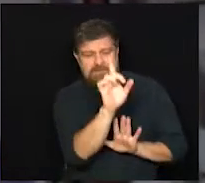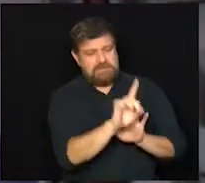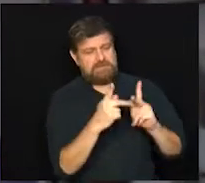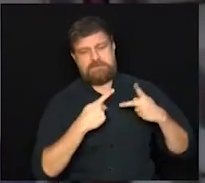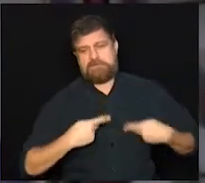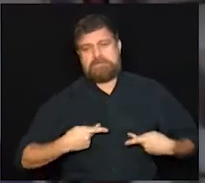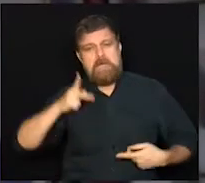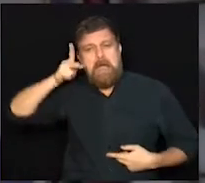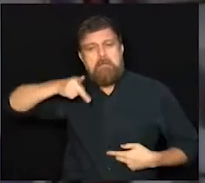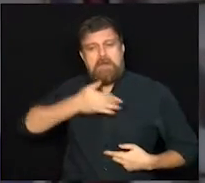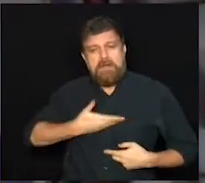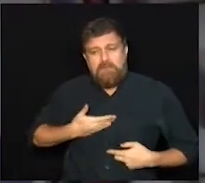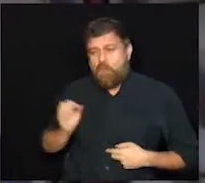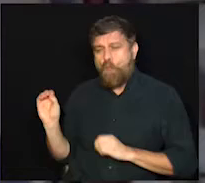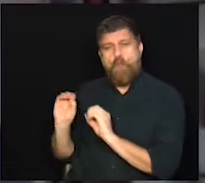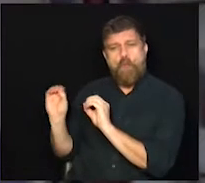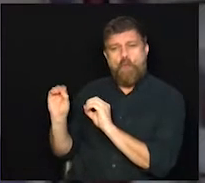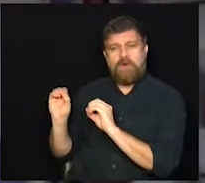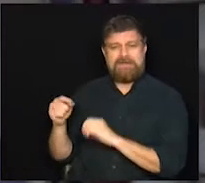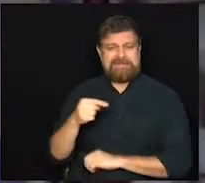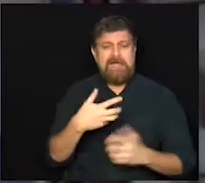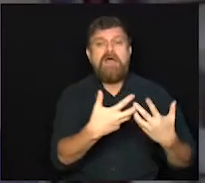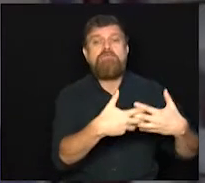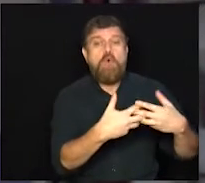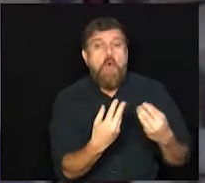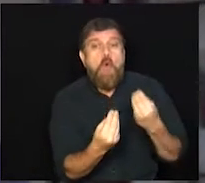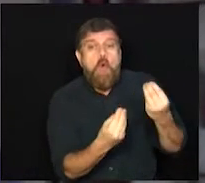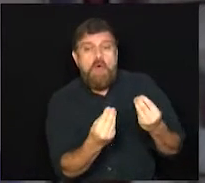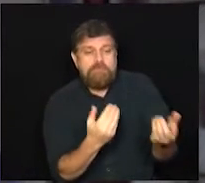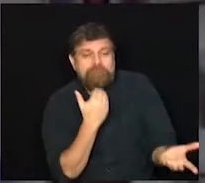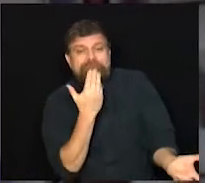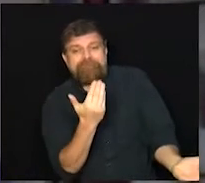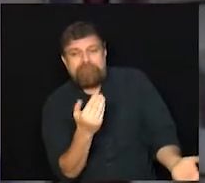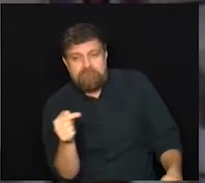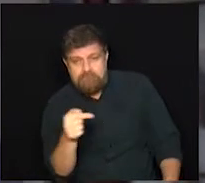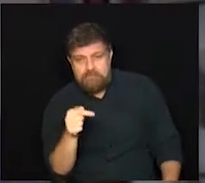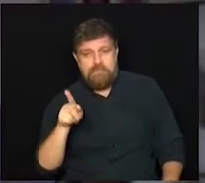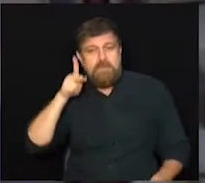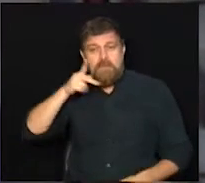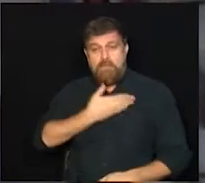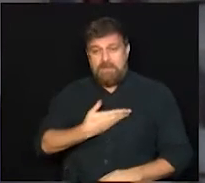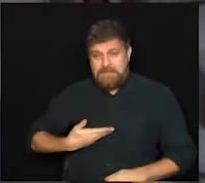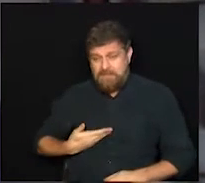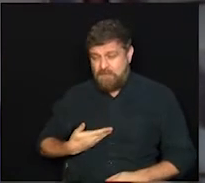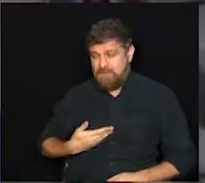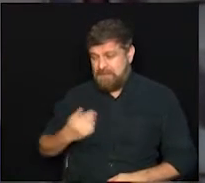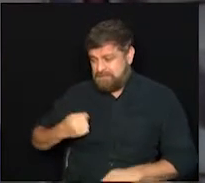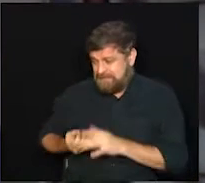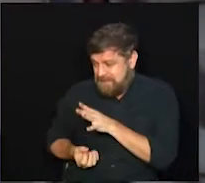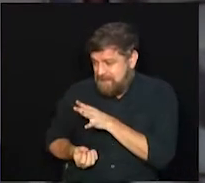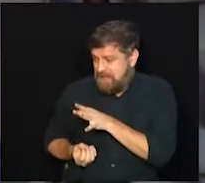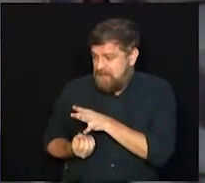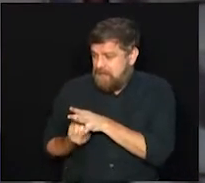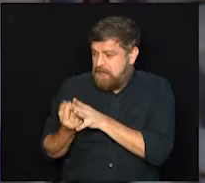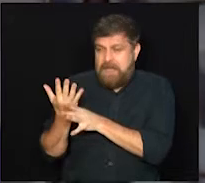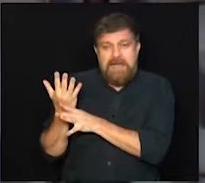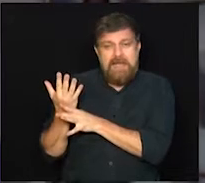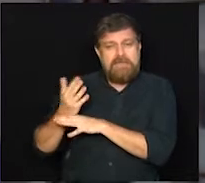políticas públicas. Né? A política pública ela deve ser constituída, né,